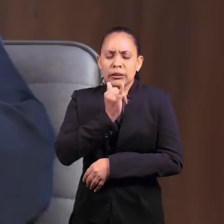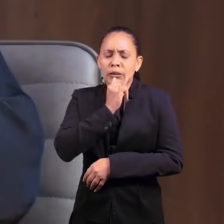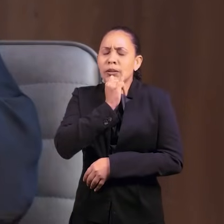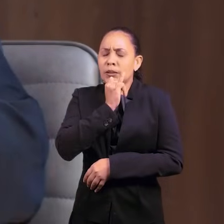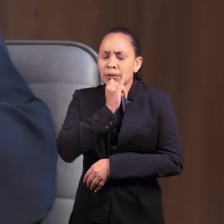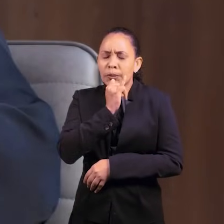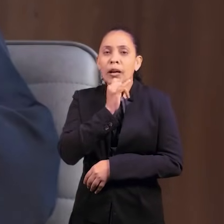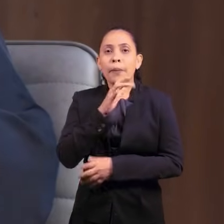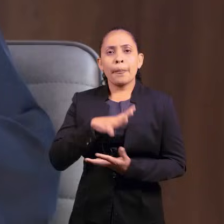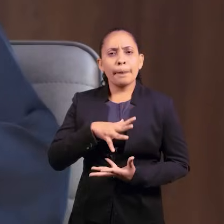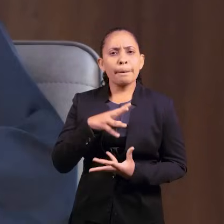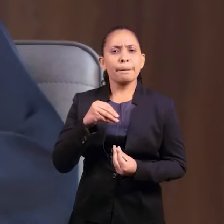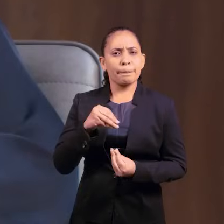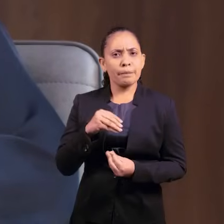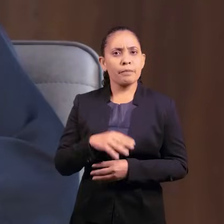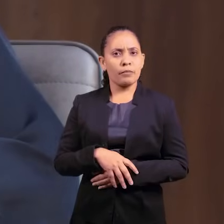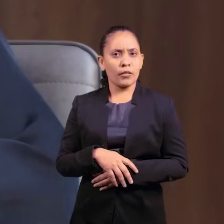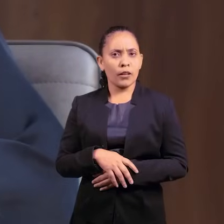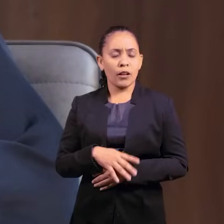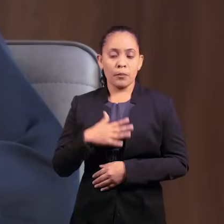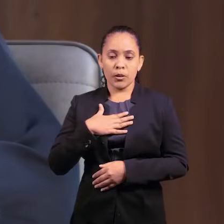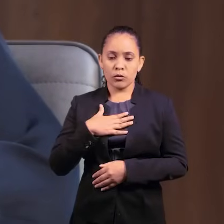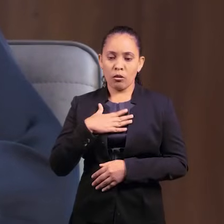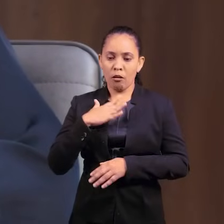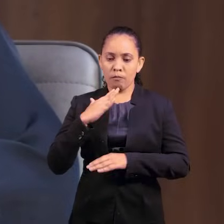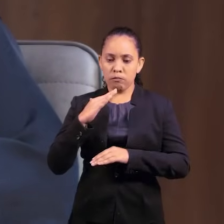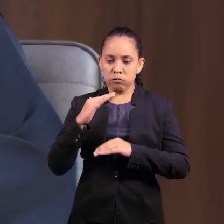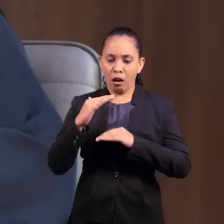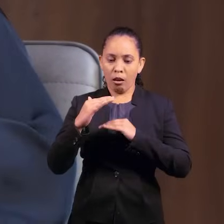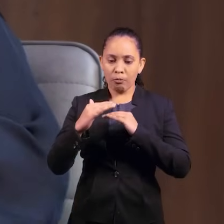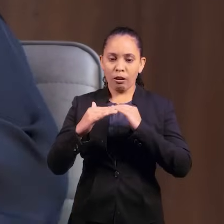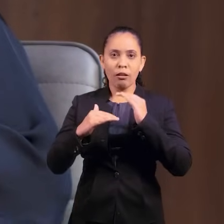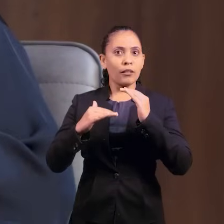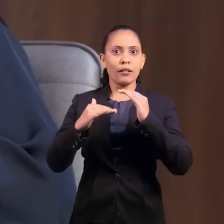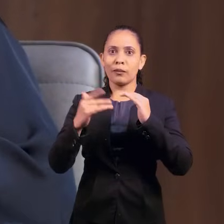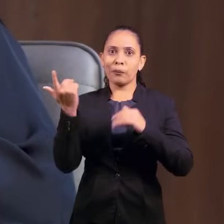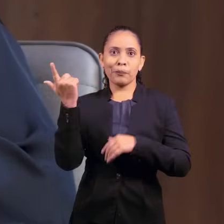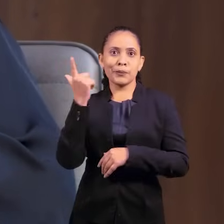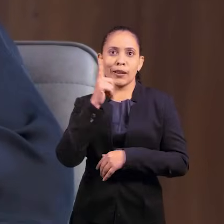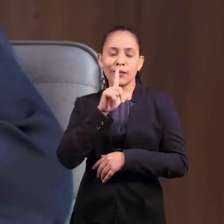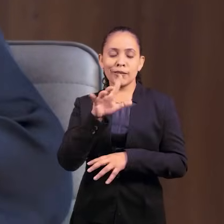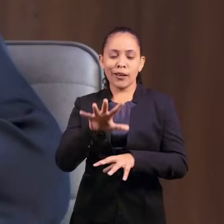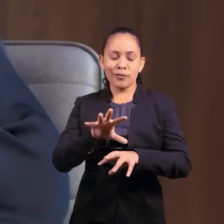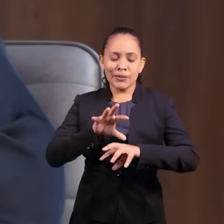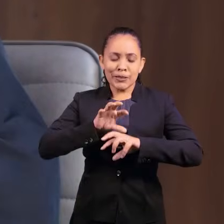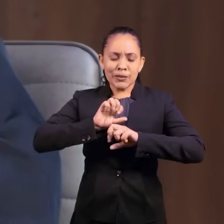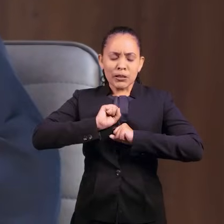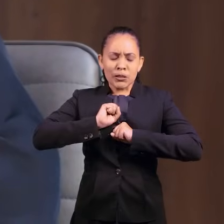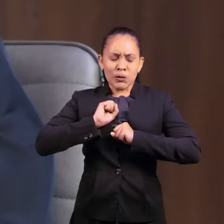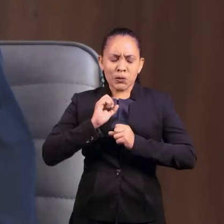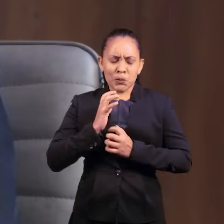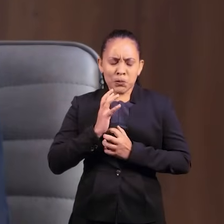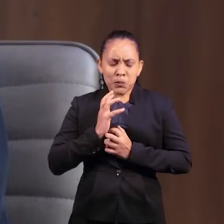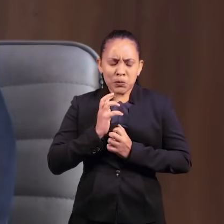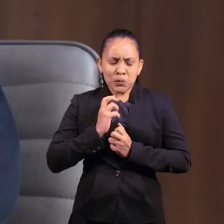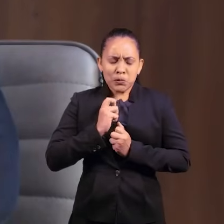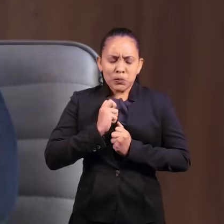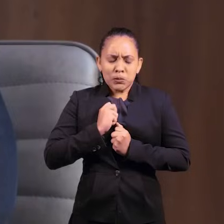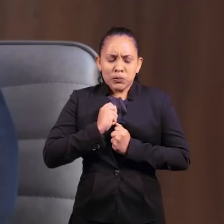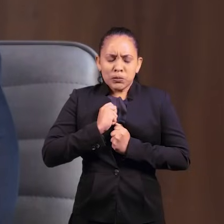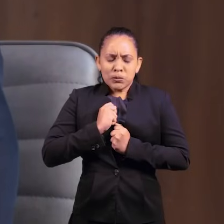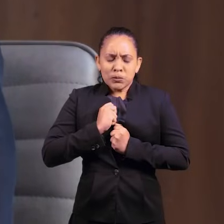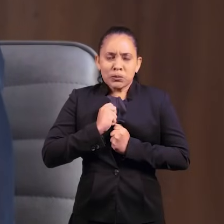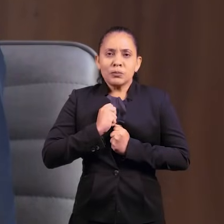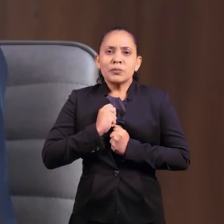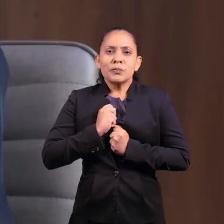homem, a alma do homem, e o homem não avança. Quando ele guarda a mágoa, ele não avança. A vida